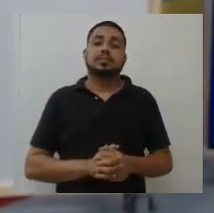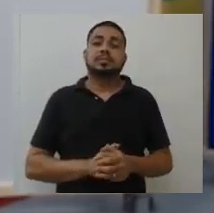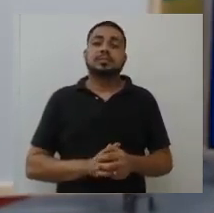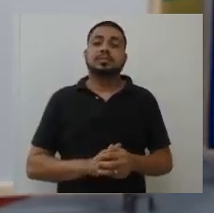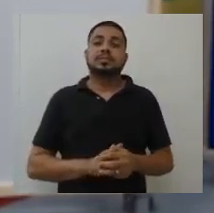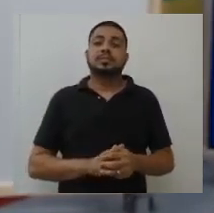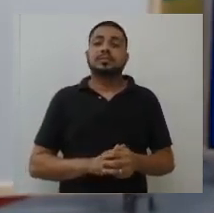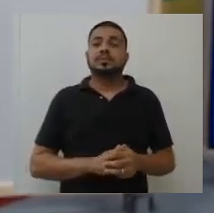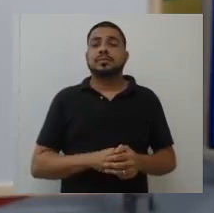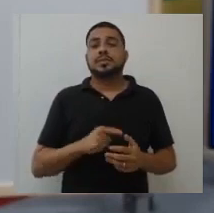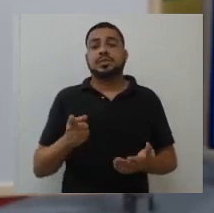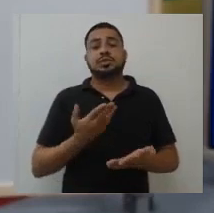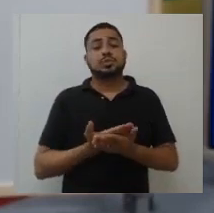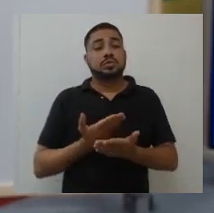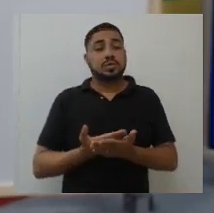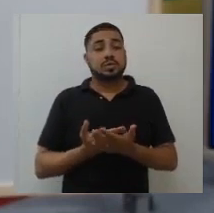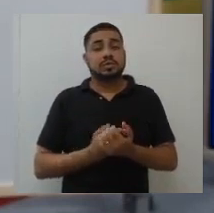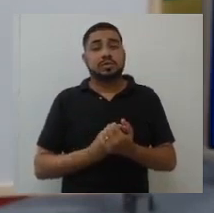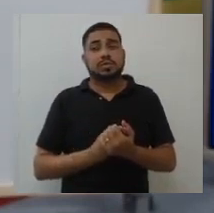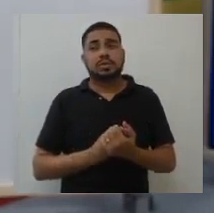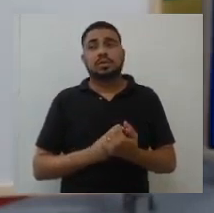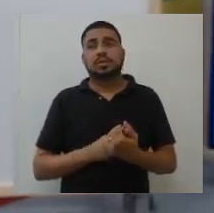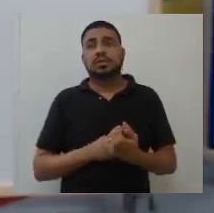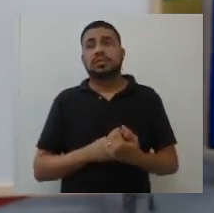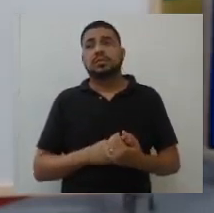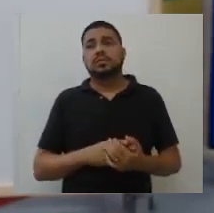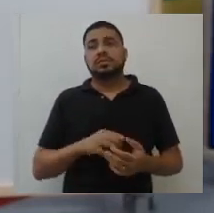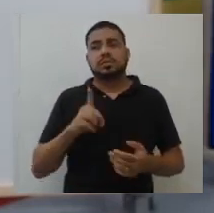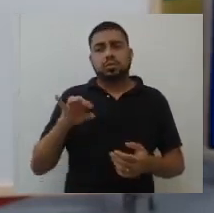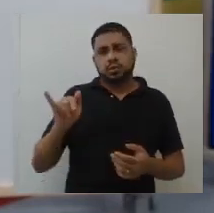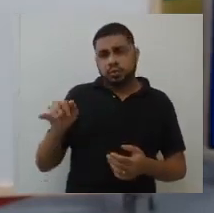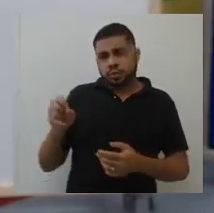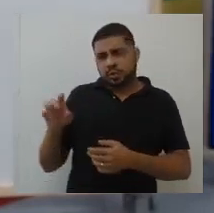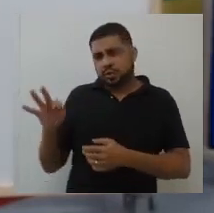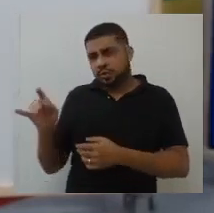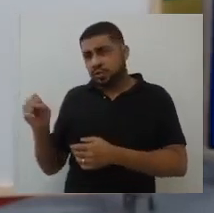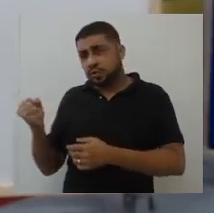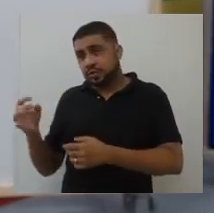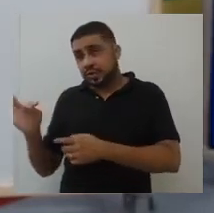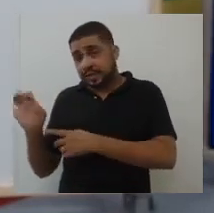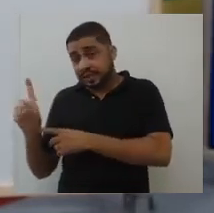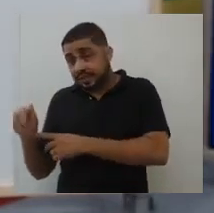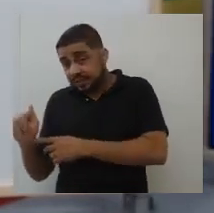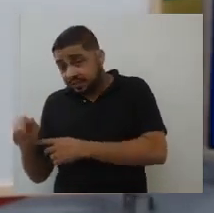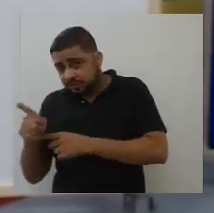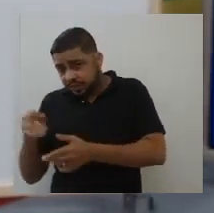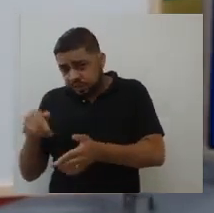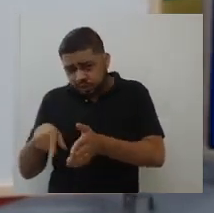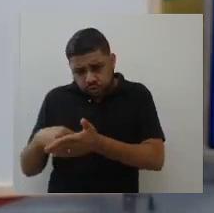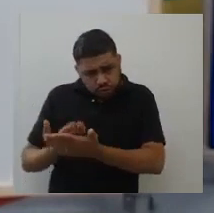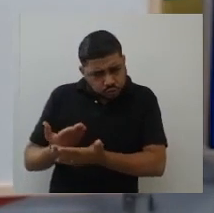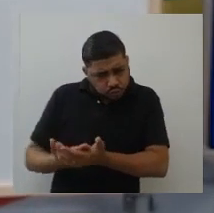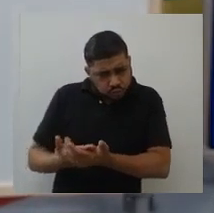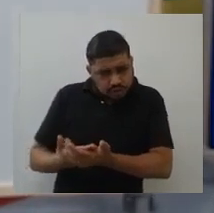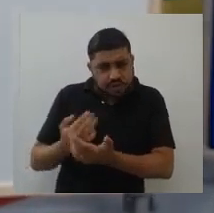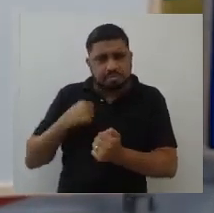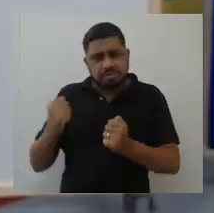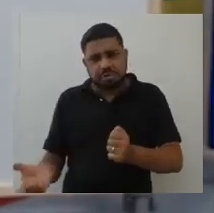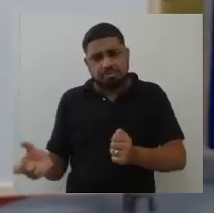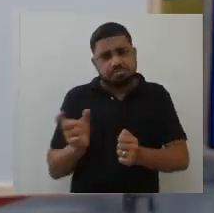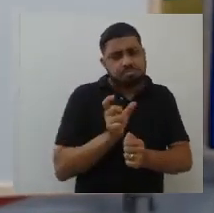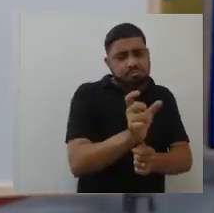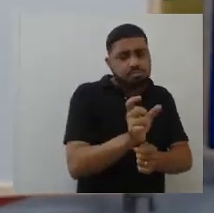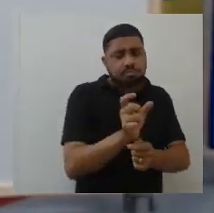Study, que significa estudar. Do you study? Você estuda? E aí eu posso colocar where do you study? Se